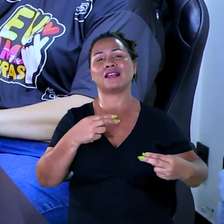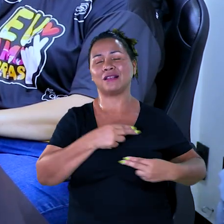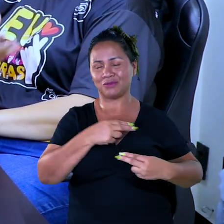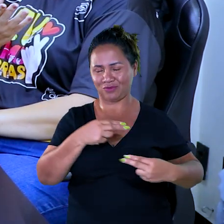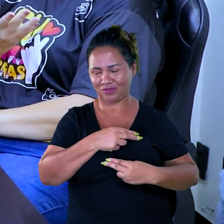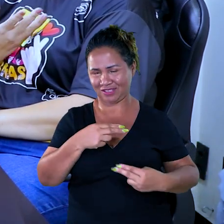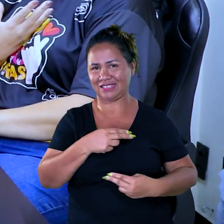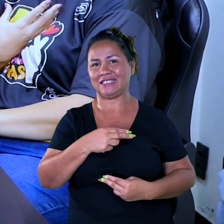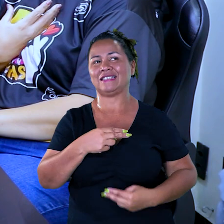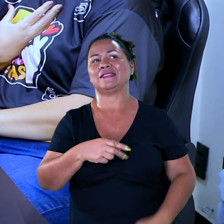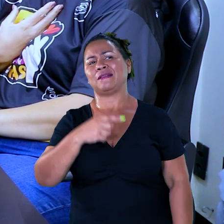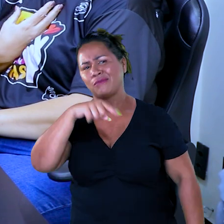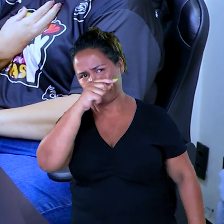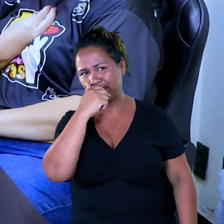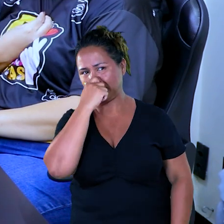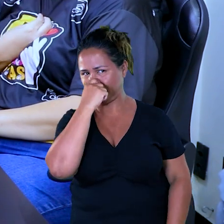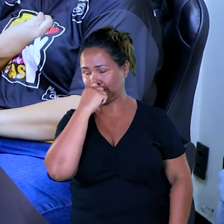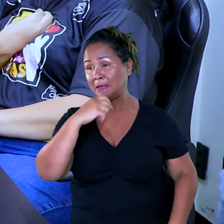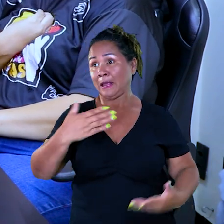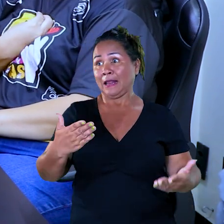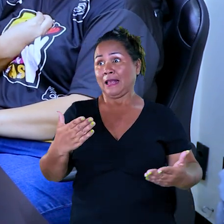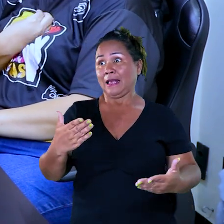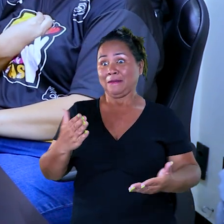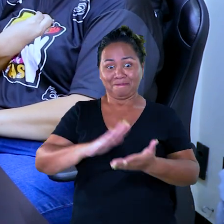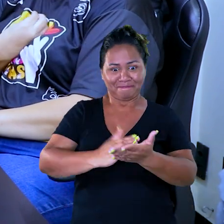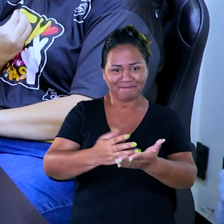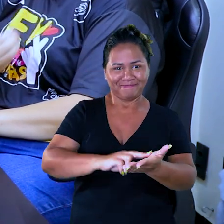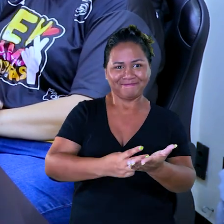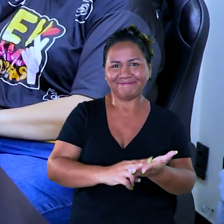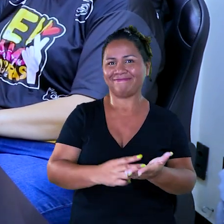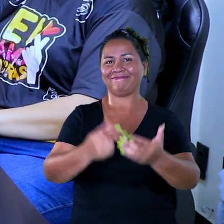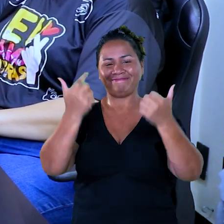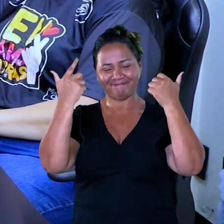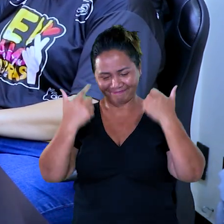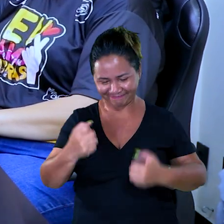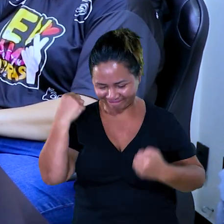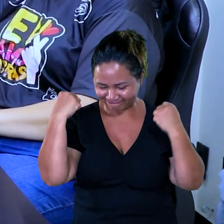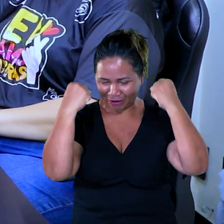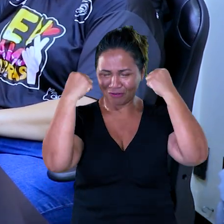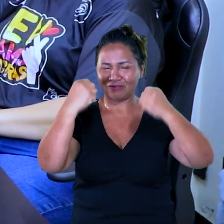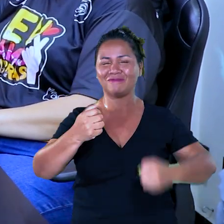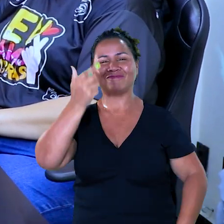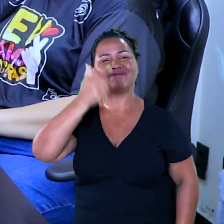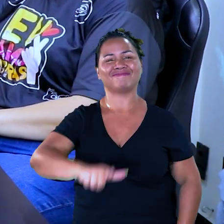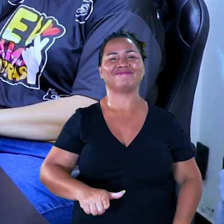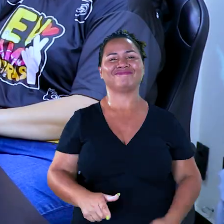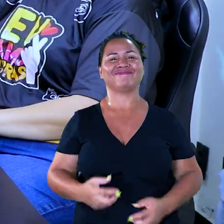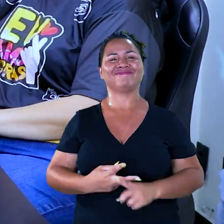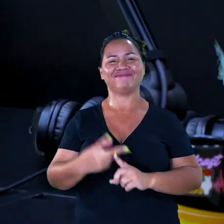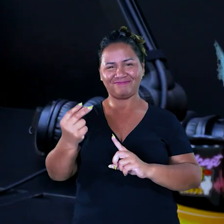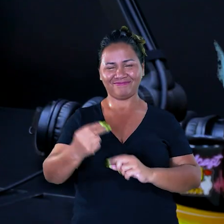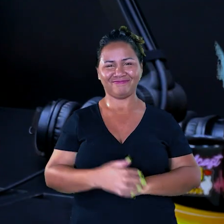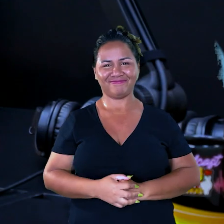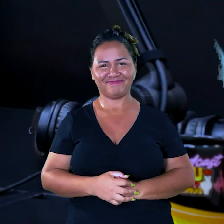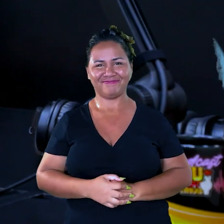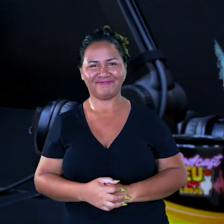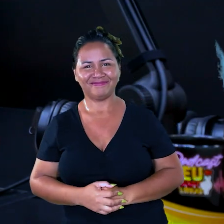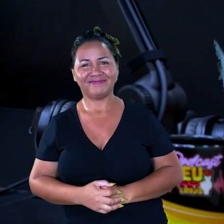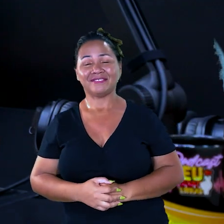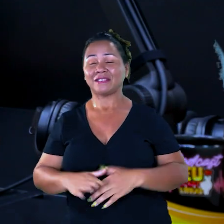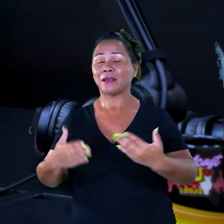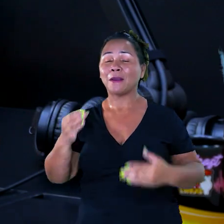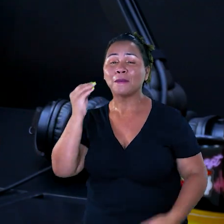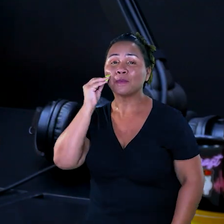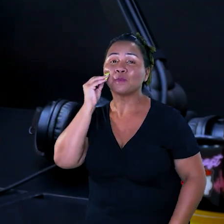eu vou. Como a Libras dá possibilidades da gente poder cuidar da nossa família, tá vendo? Sim, é isso. uma bênção. E aí, eu também quero deixar um